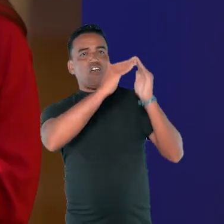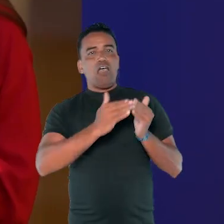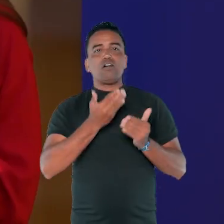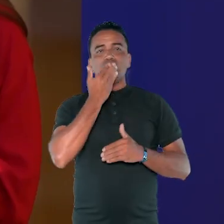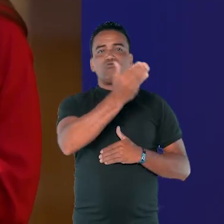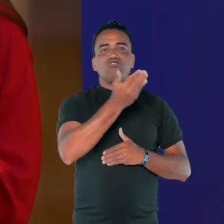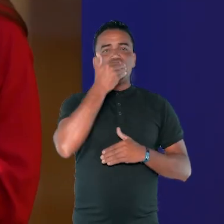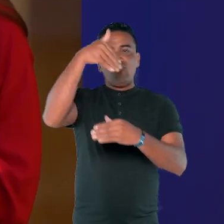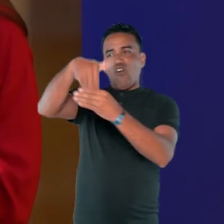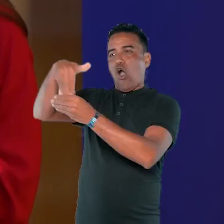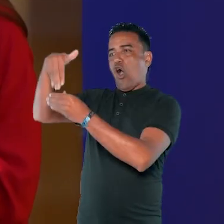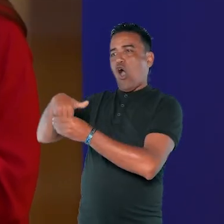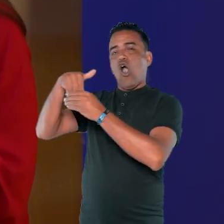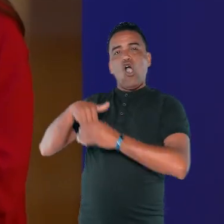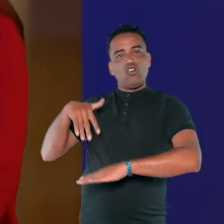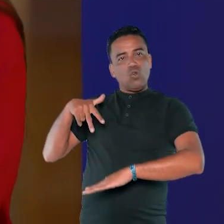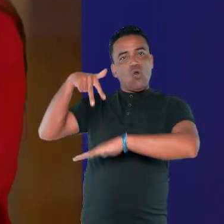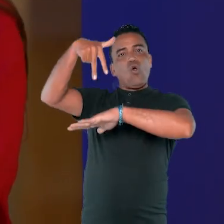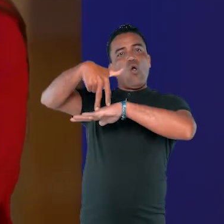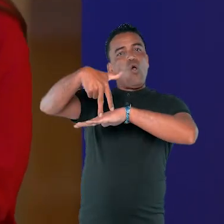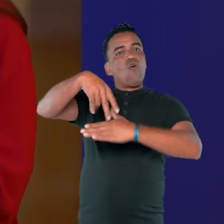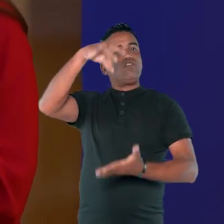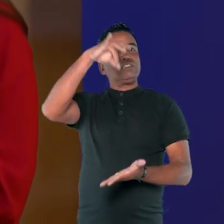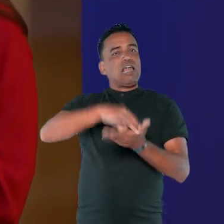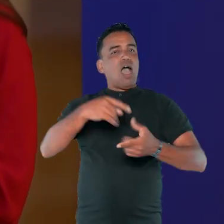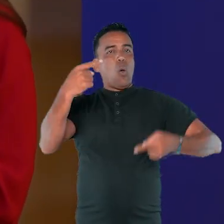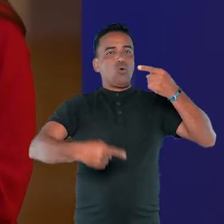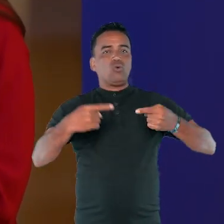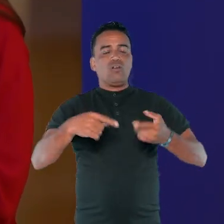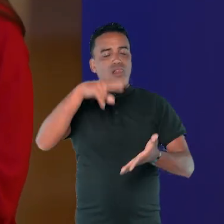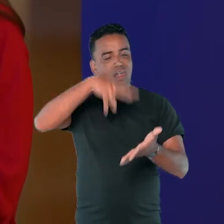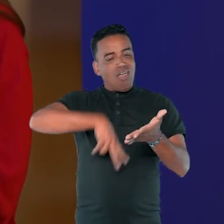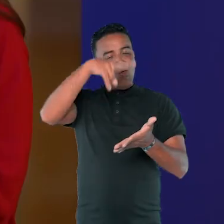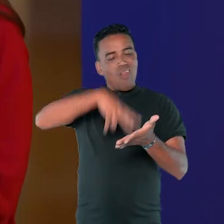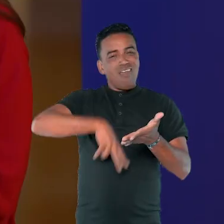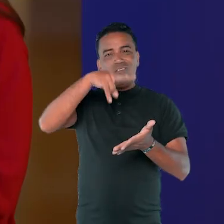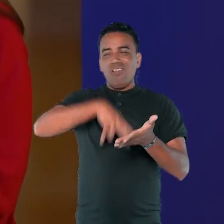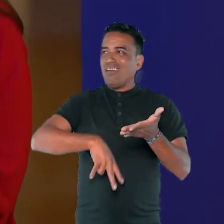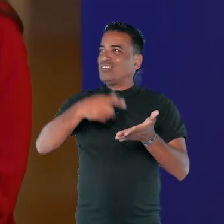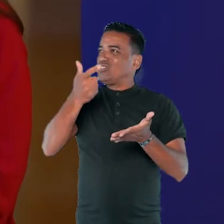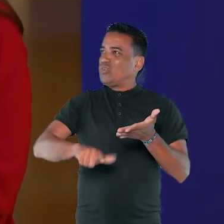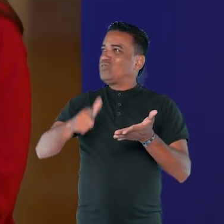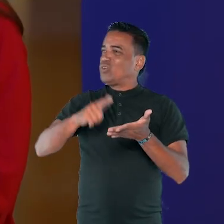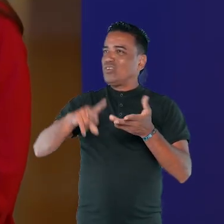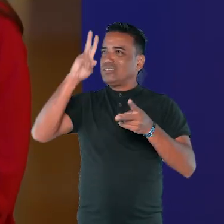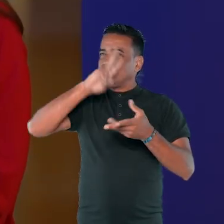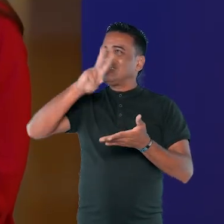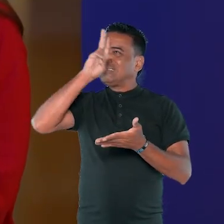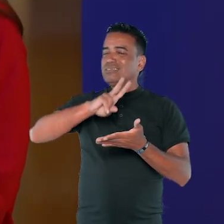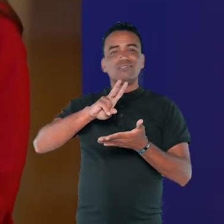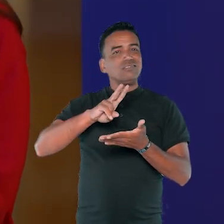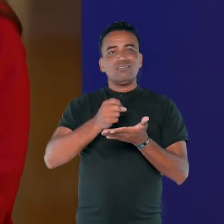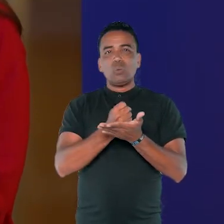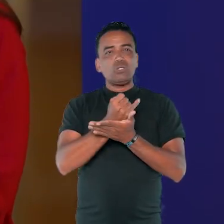nos palanques oficiais. Leio, releio os exegetas. Tanto